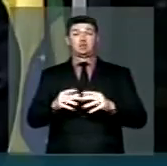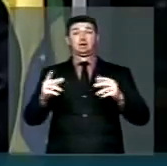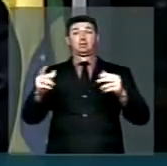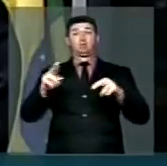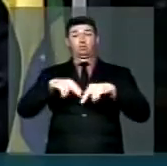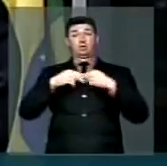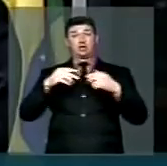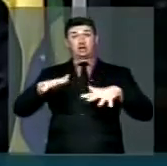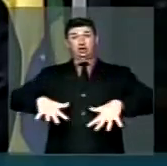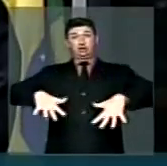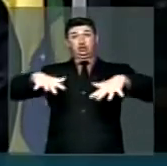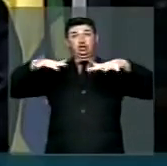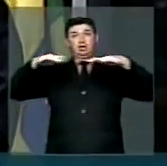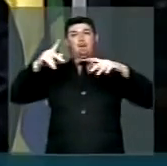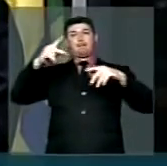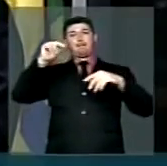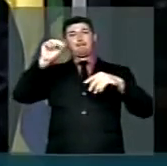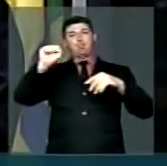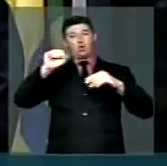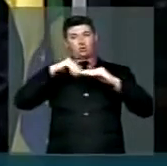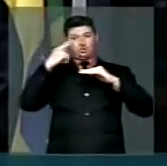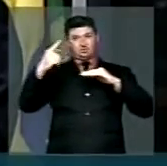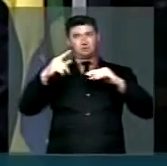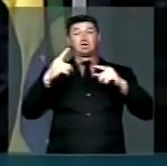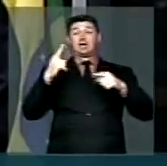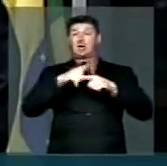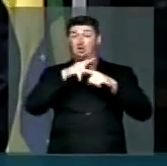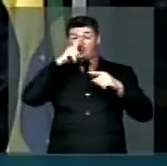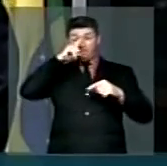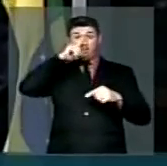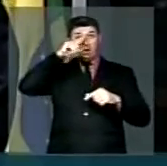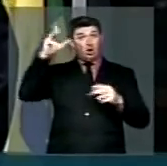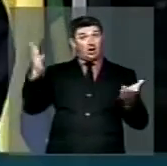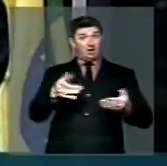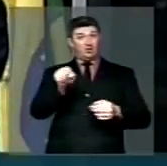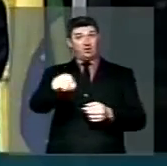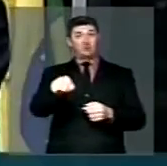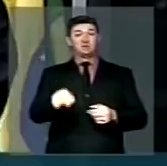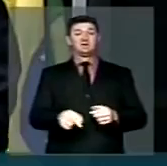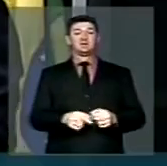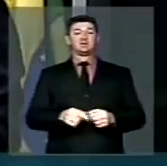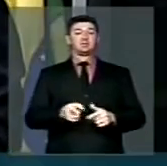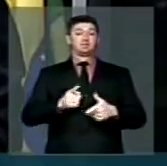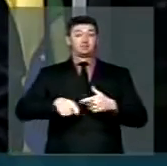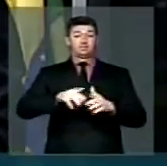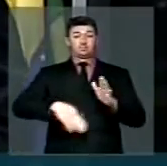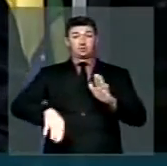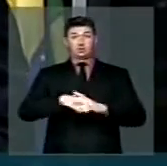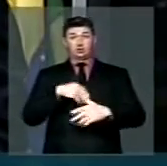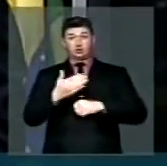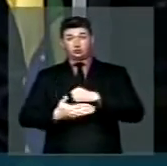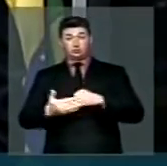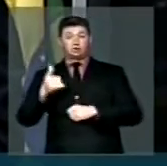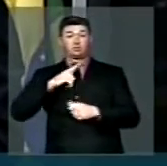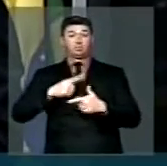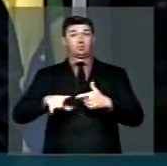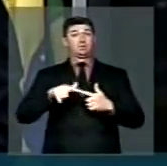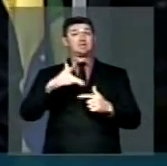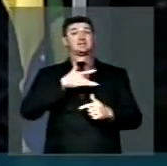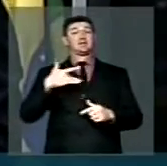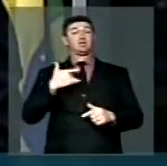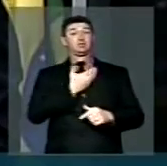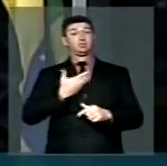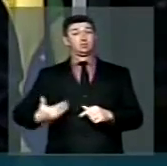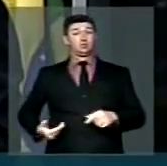que este é o momento mais grave, e junto com essa... com todo esse problema da infraestrutura, vem um problema de saúde